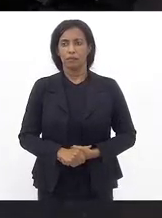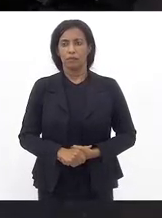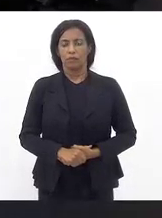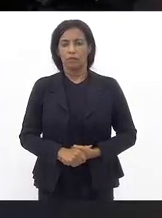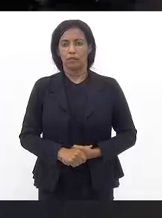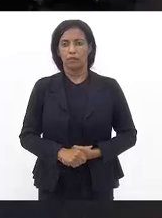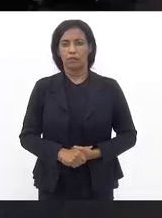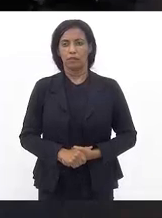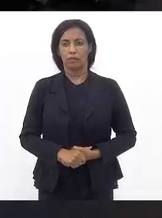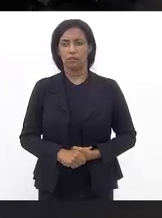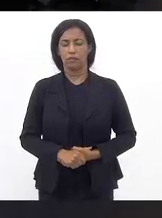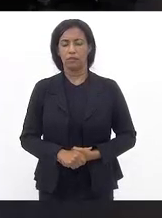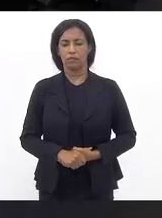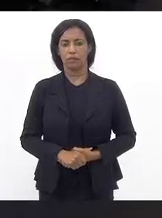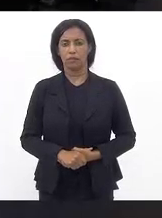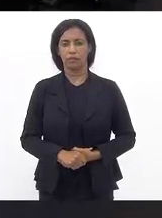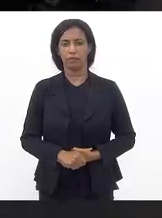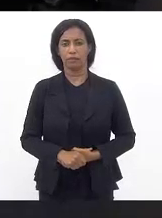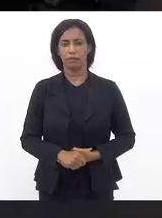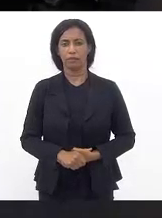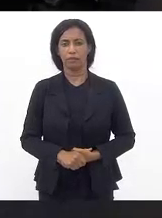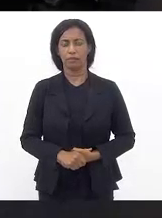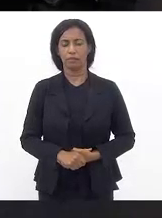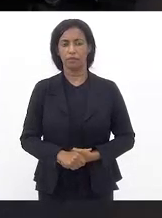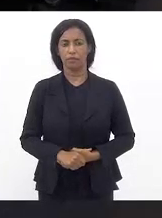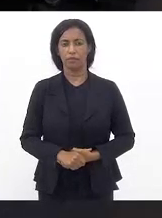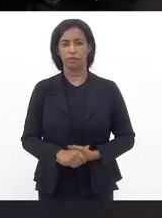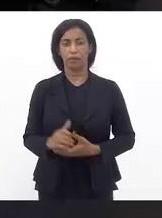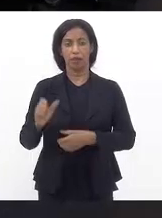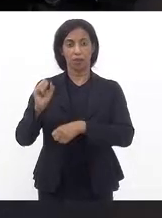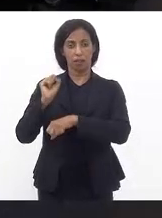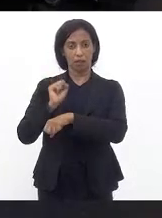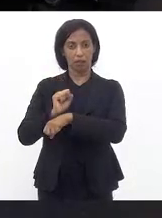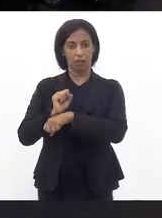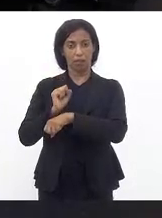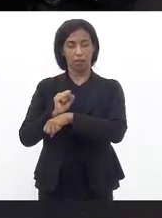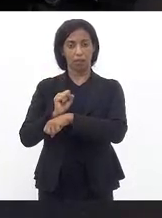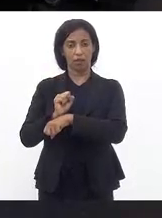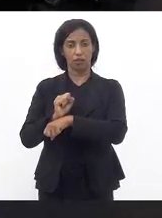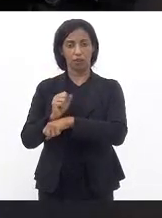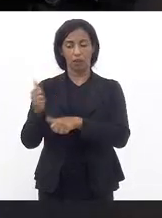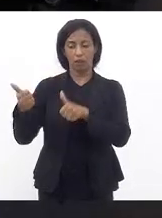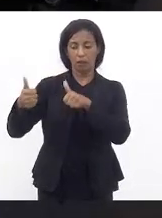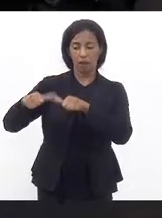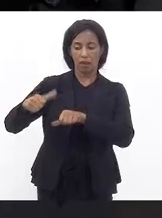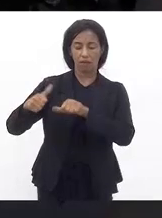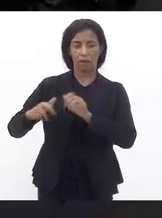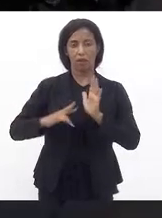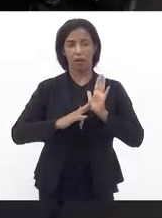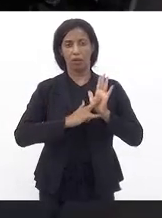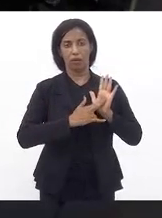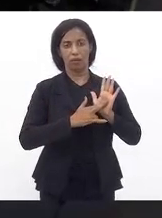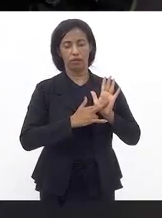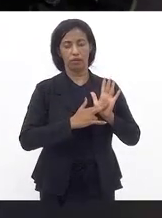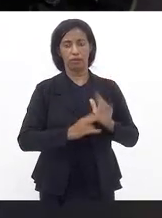a suspender a sessão por alguns minutos para a gente avaliar aquilo o regimento interno